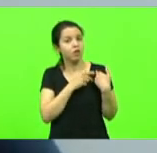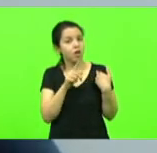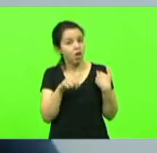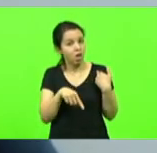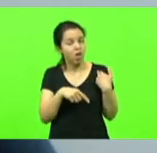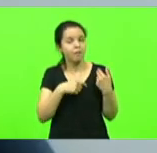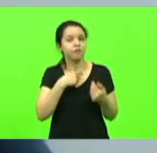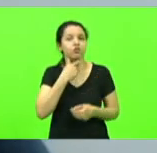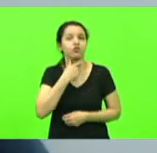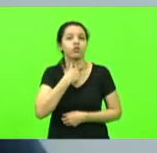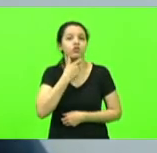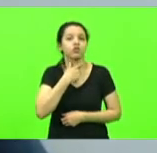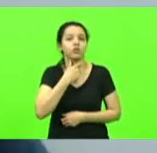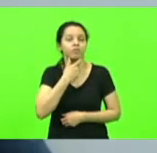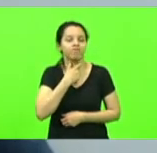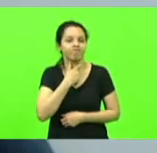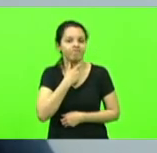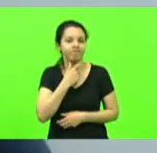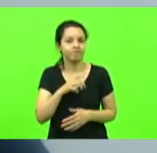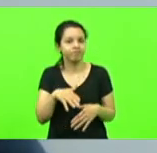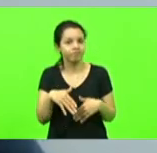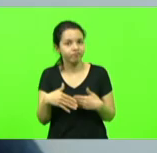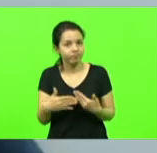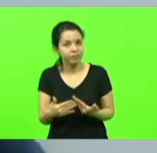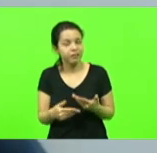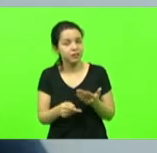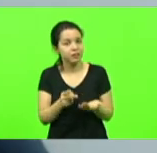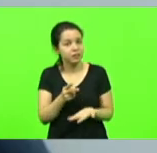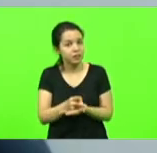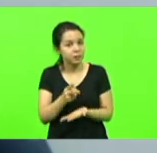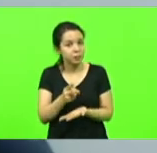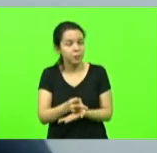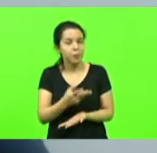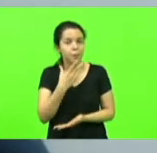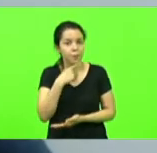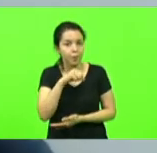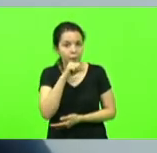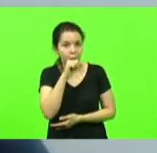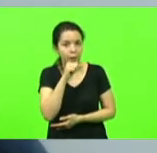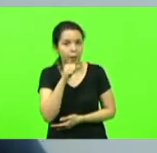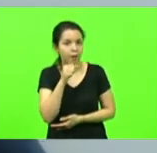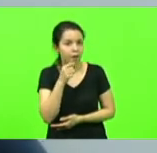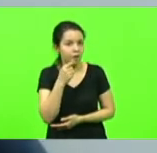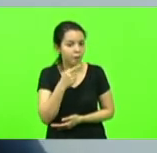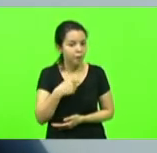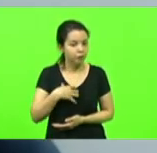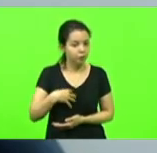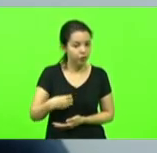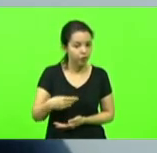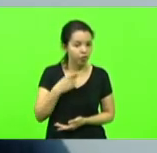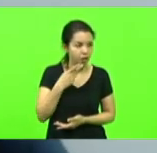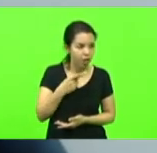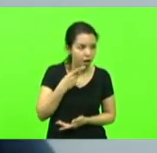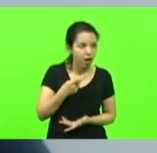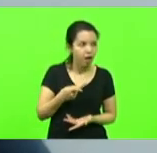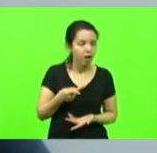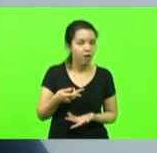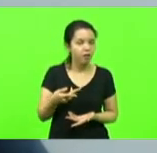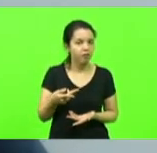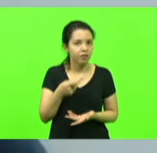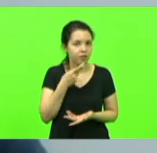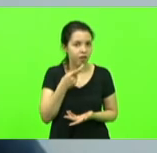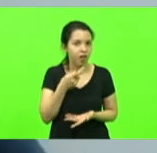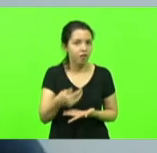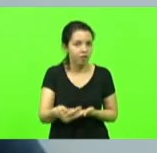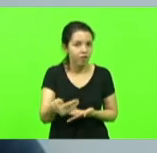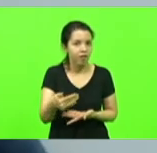fonoaudiologia, né? Então, sempre tem aquele pai ali, e meu filho vai falar, e meu filho vai falar, então, olha, todo esse compromisso que